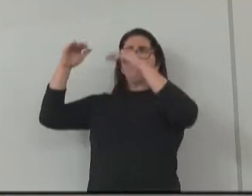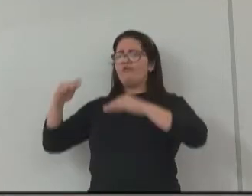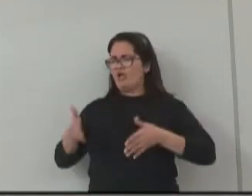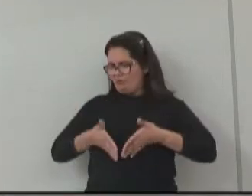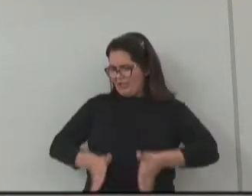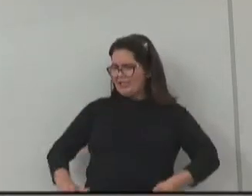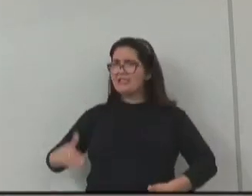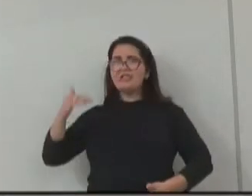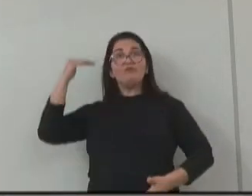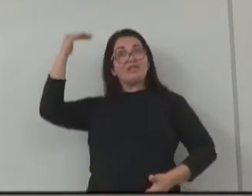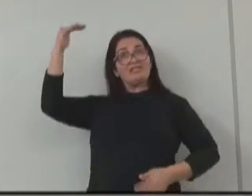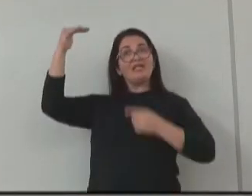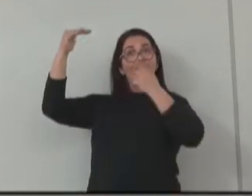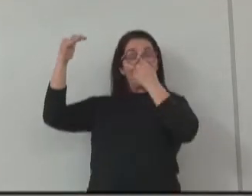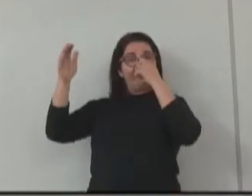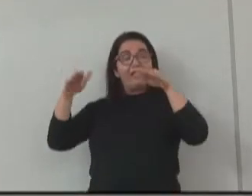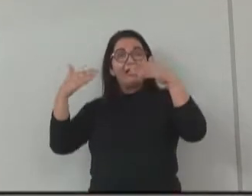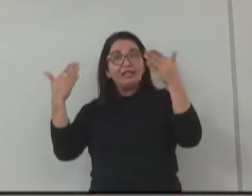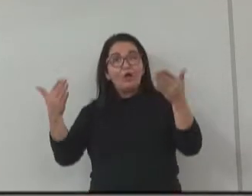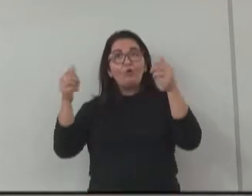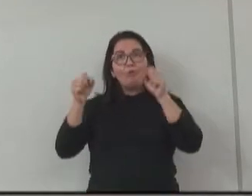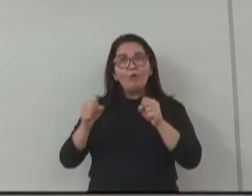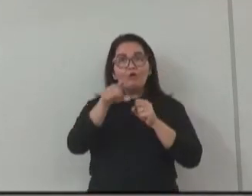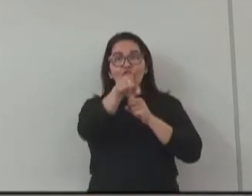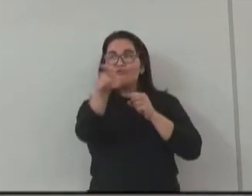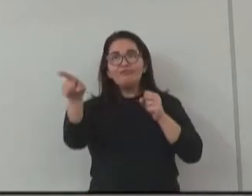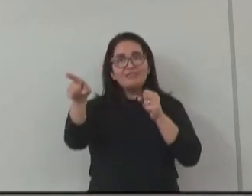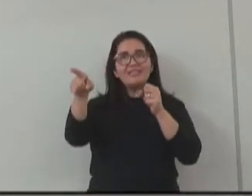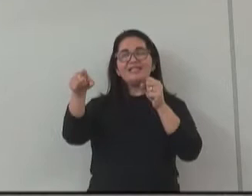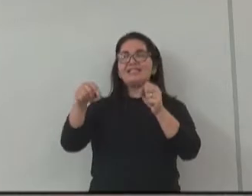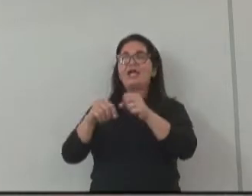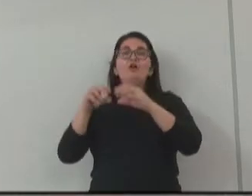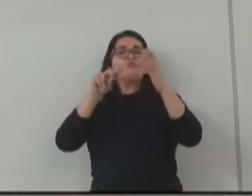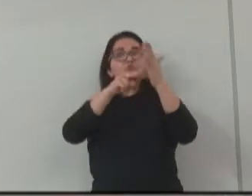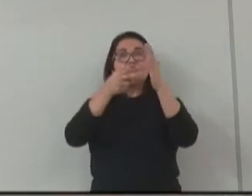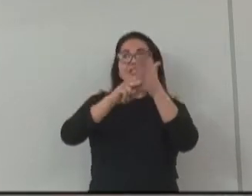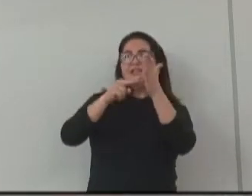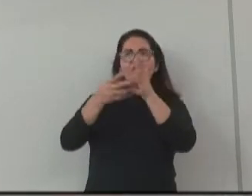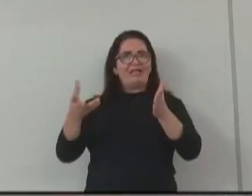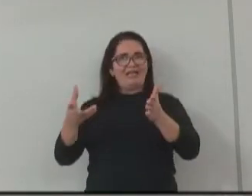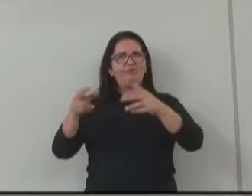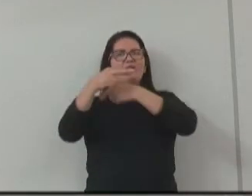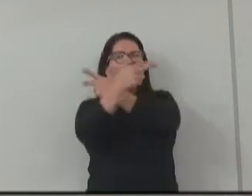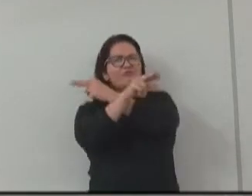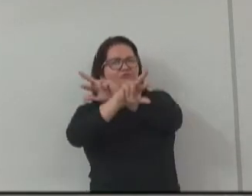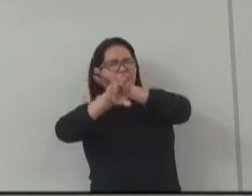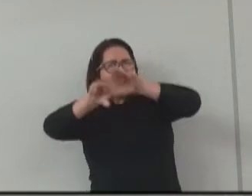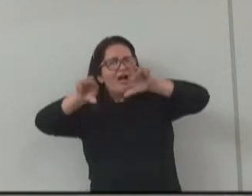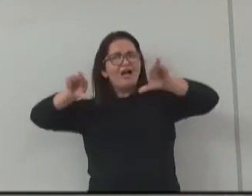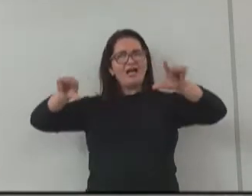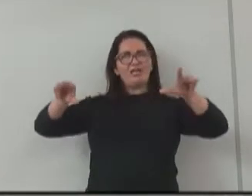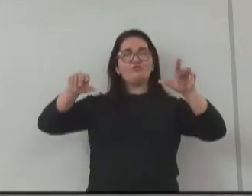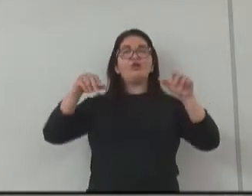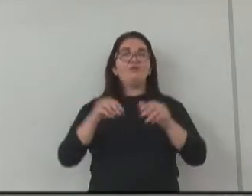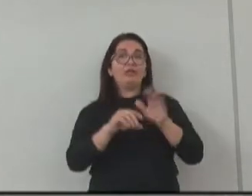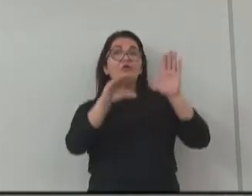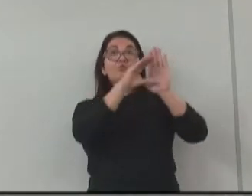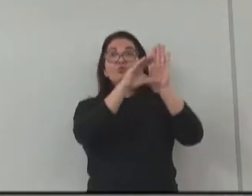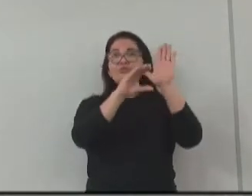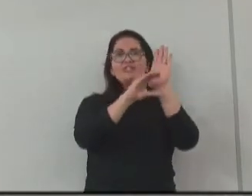coisas. Então, você pode colocar como significado isso, apesar de ter vários significados esse conceito de lugar.